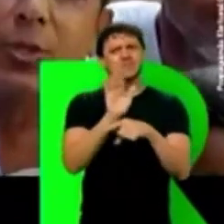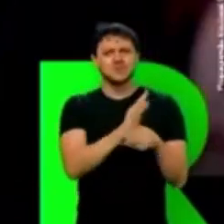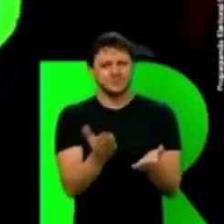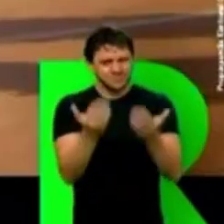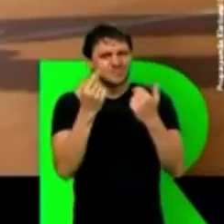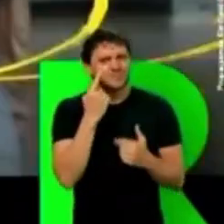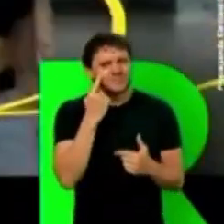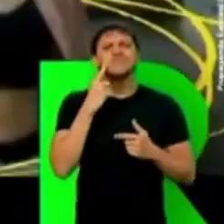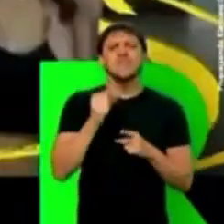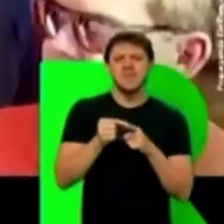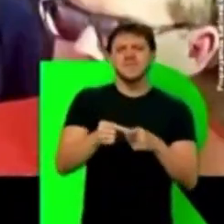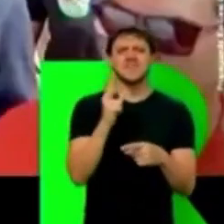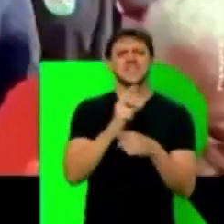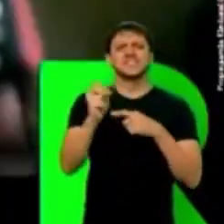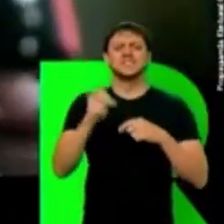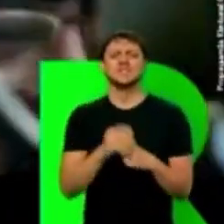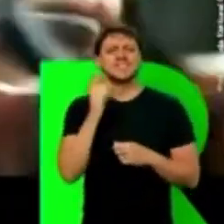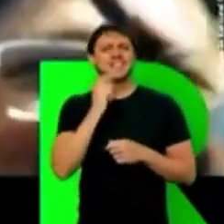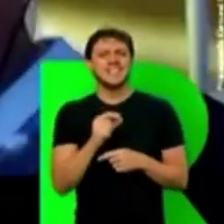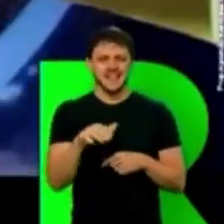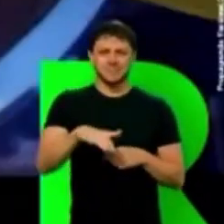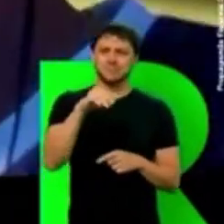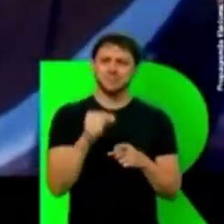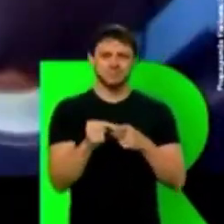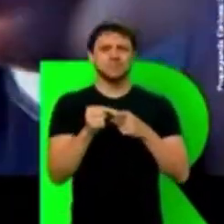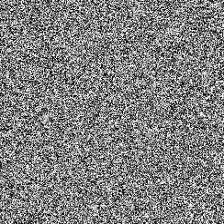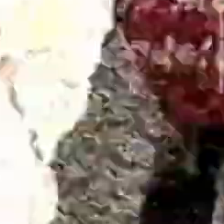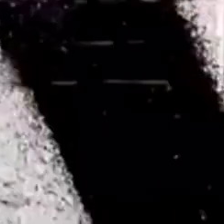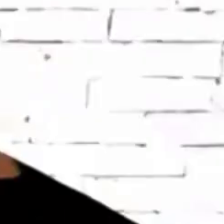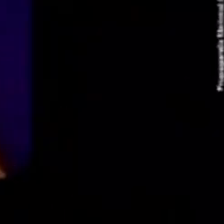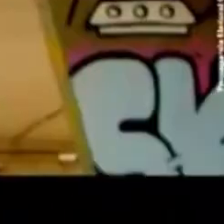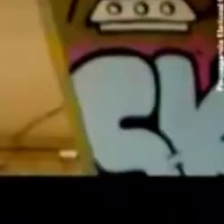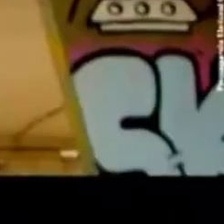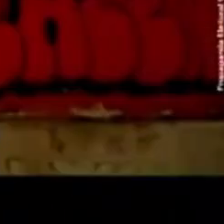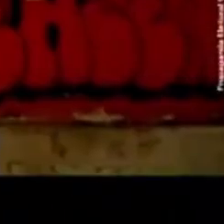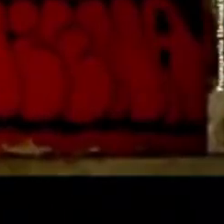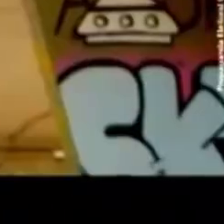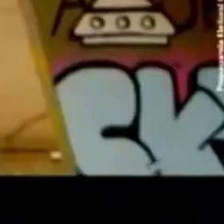os braços e diz aí: a periferia venceu. Ricardo é cria da periferia.